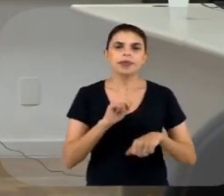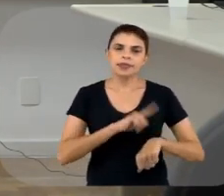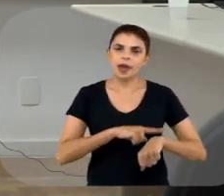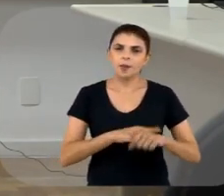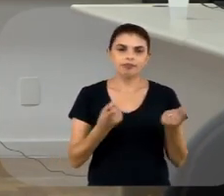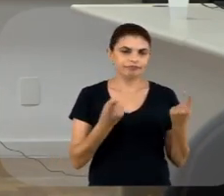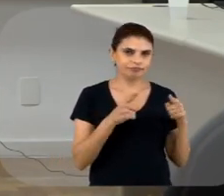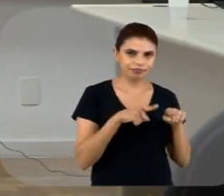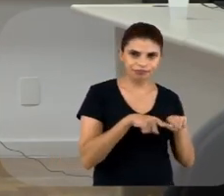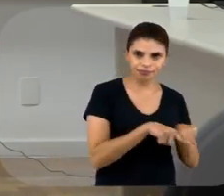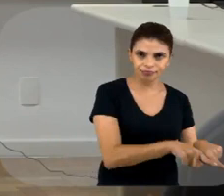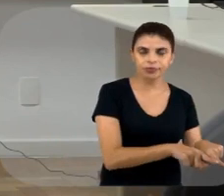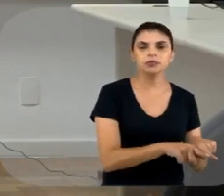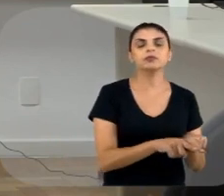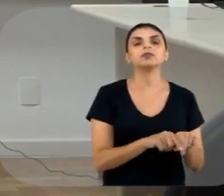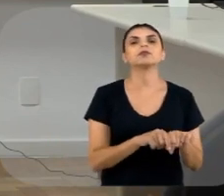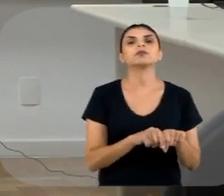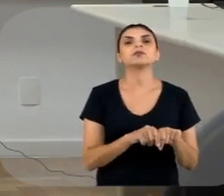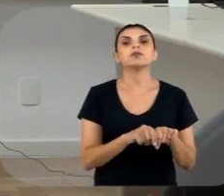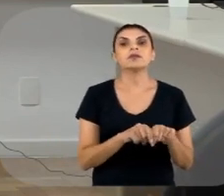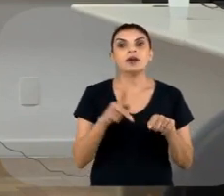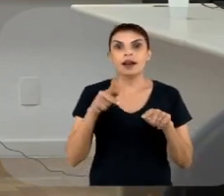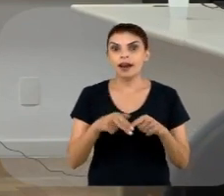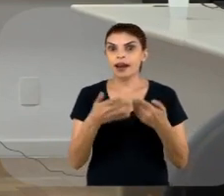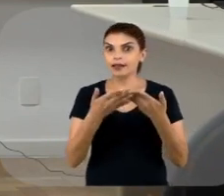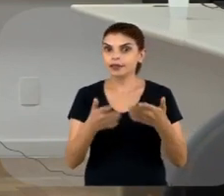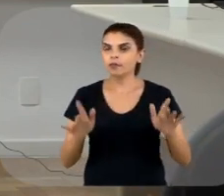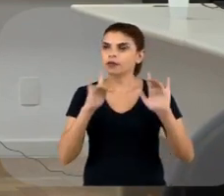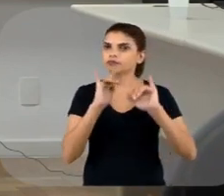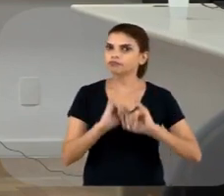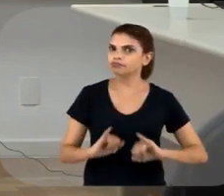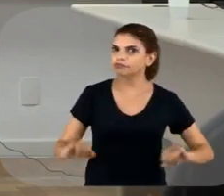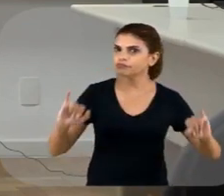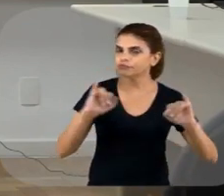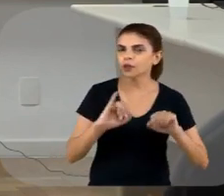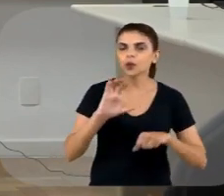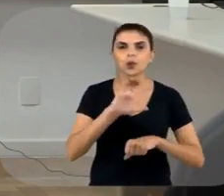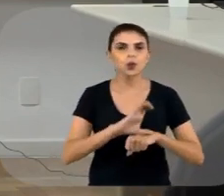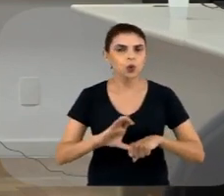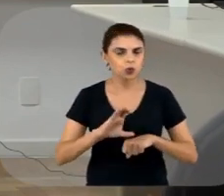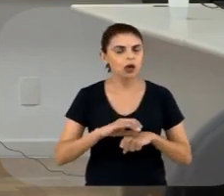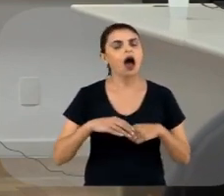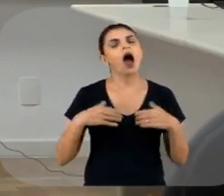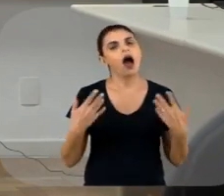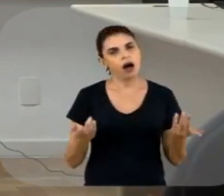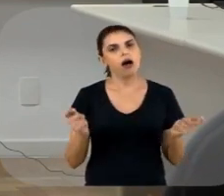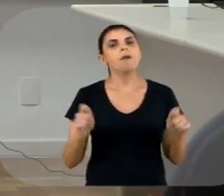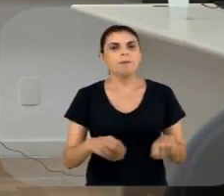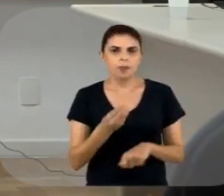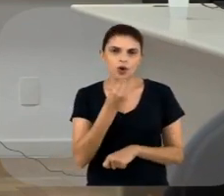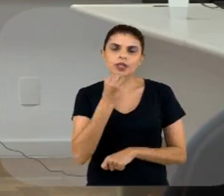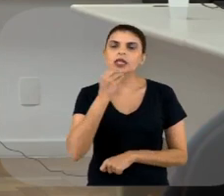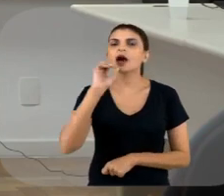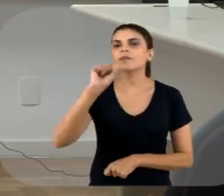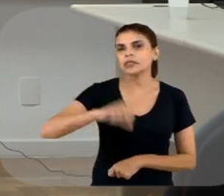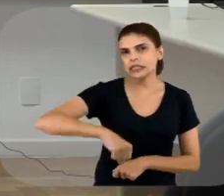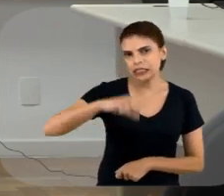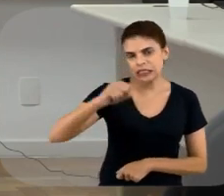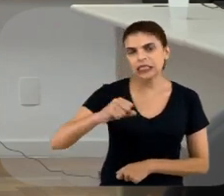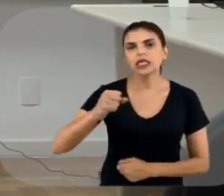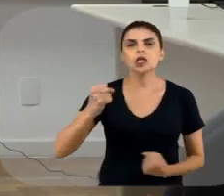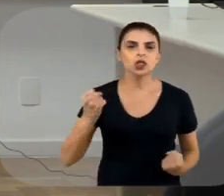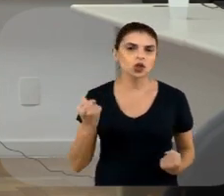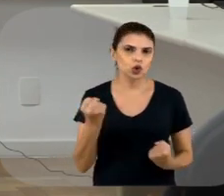mesmo tempo. E aí, com o lançamento, né, da oferta, aí sim, começa uma etapa